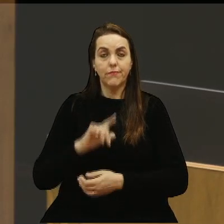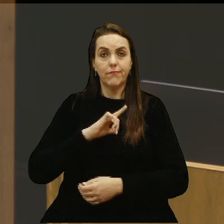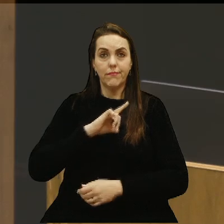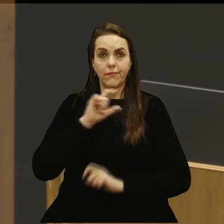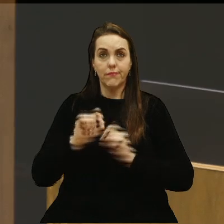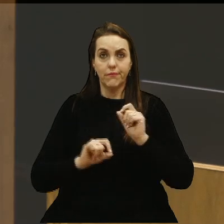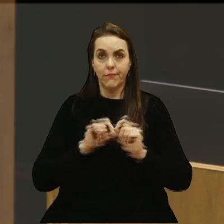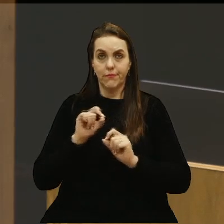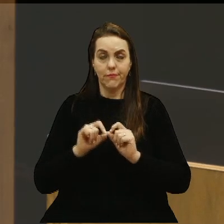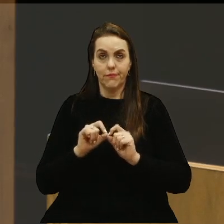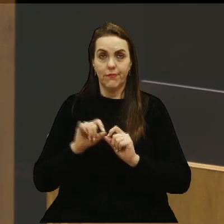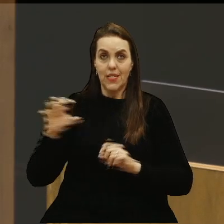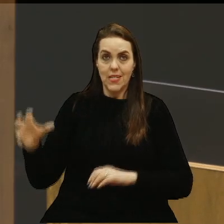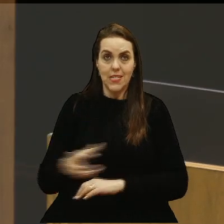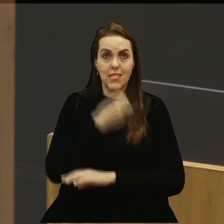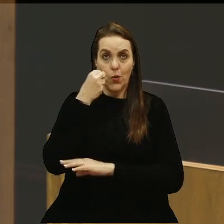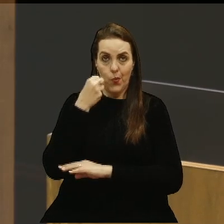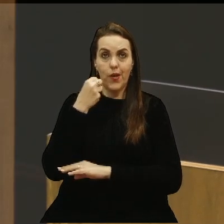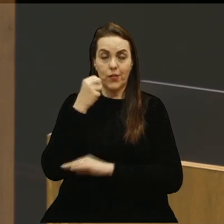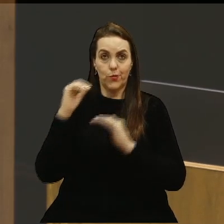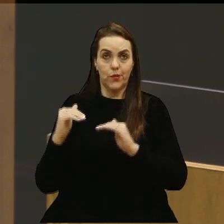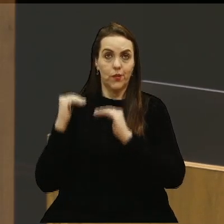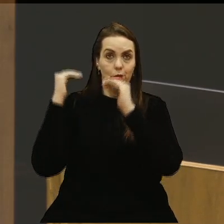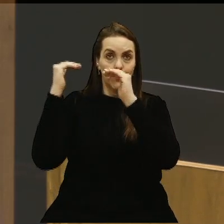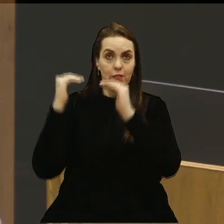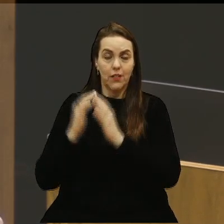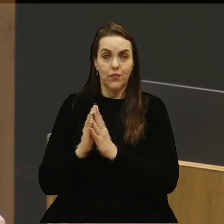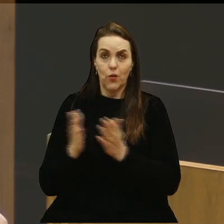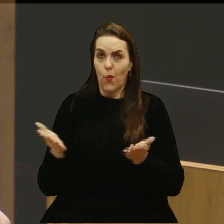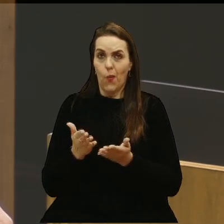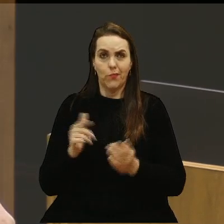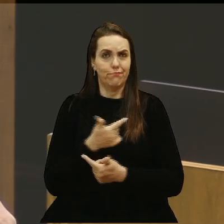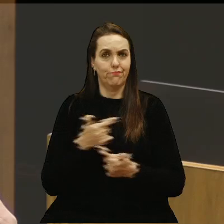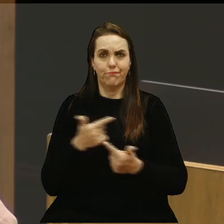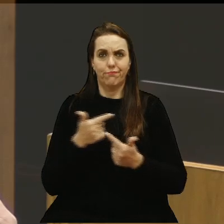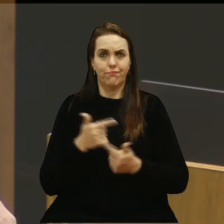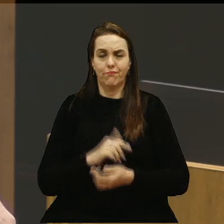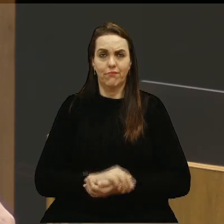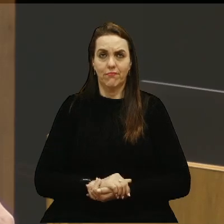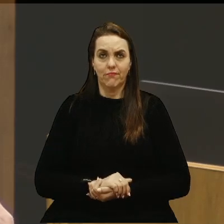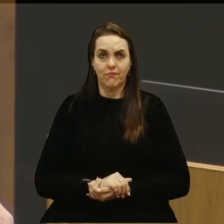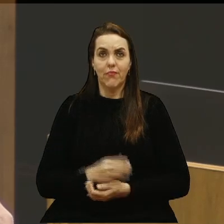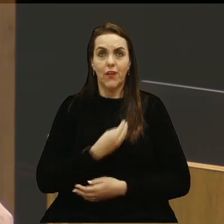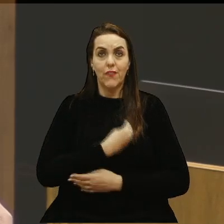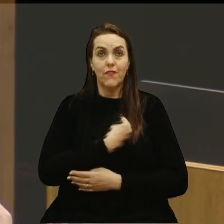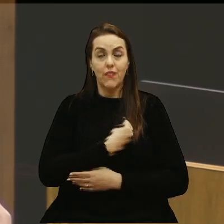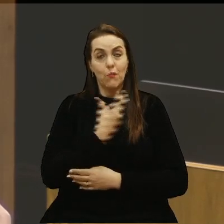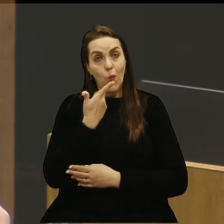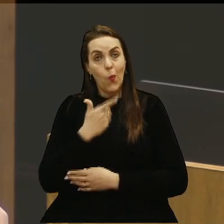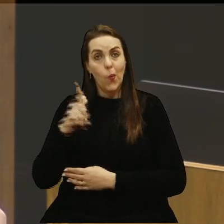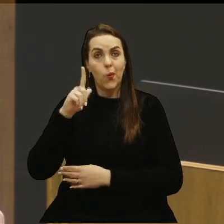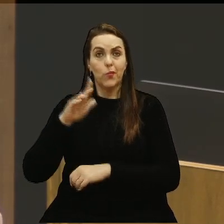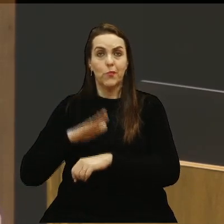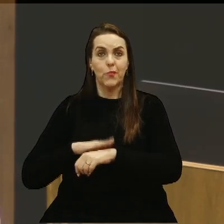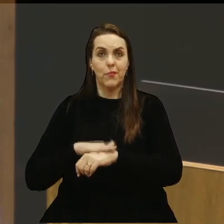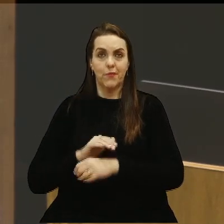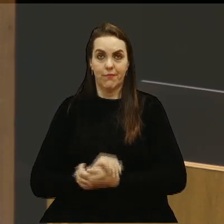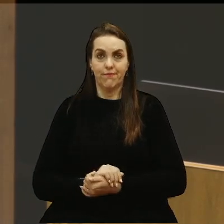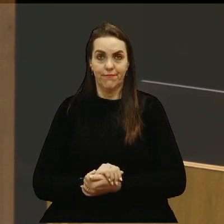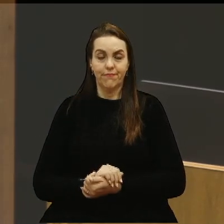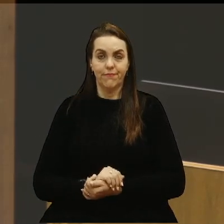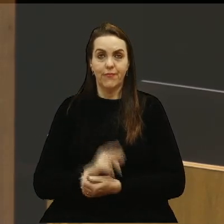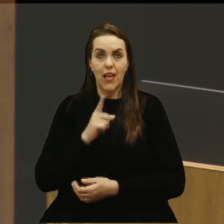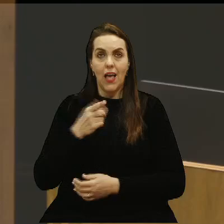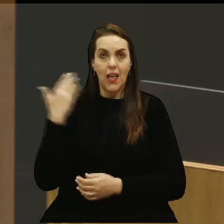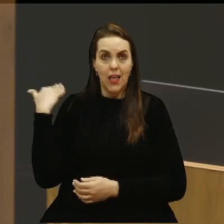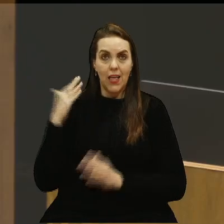tínhamos sequestro de autoridades. Hoje nós não temos isso. Nós vivemos em outro período. Naquela época,